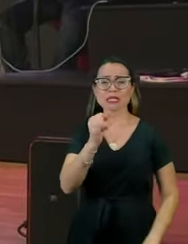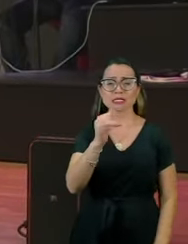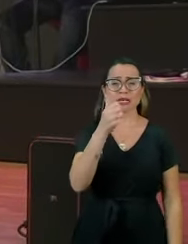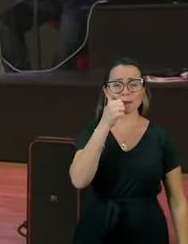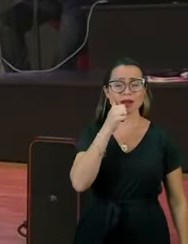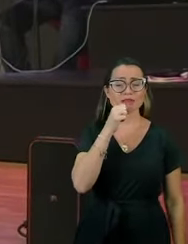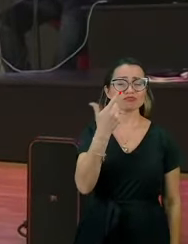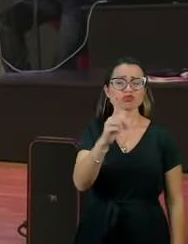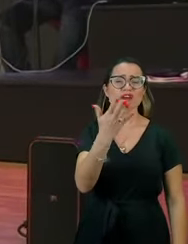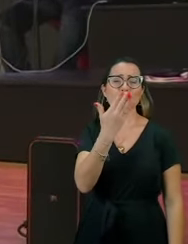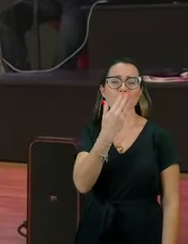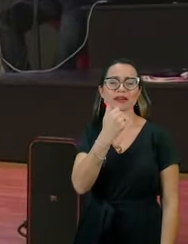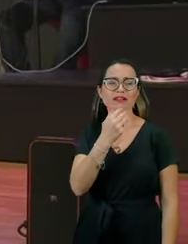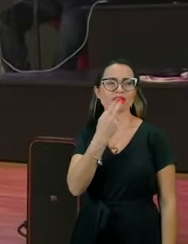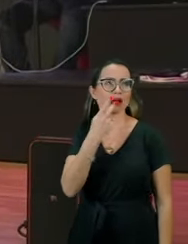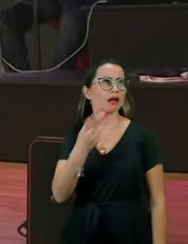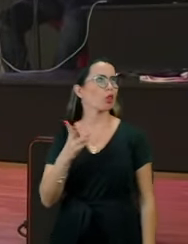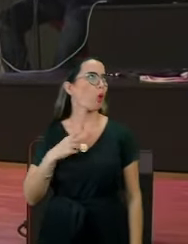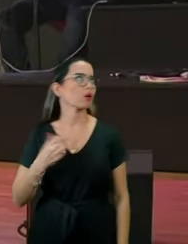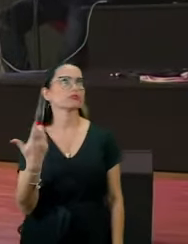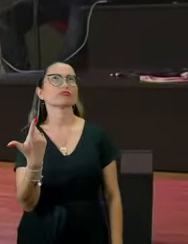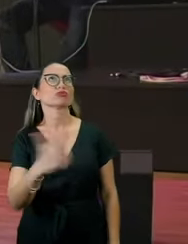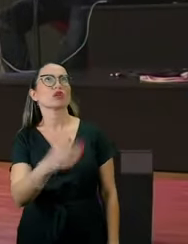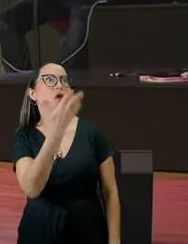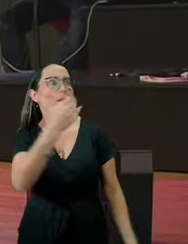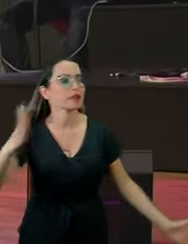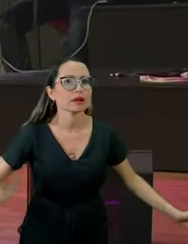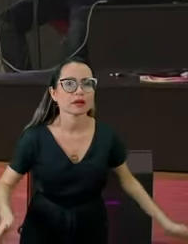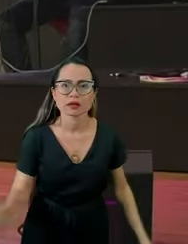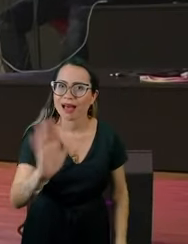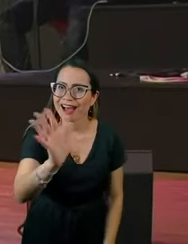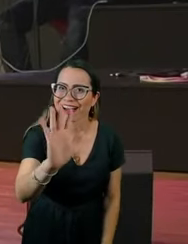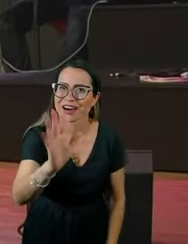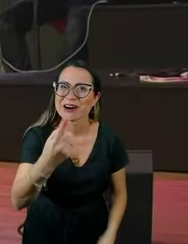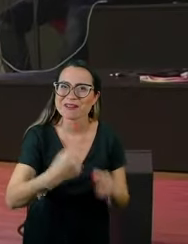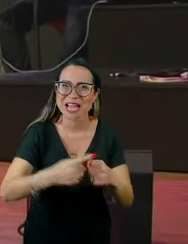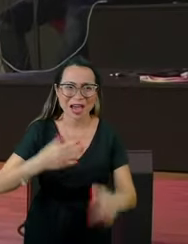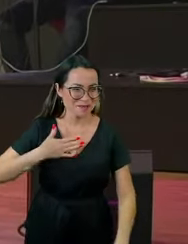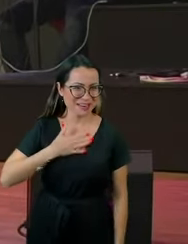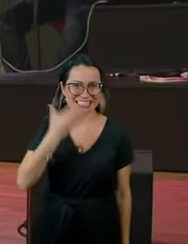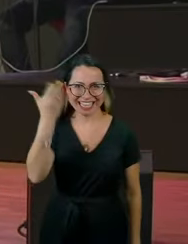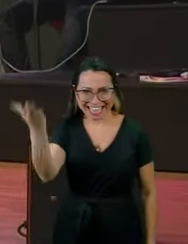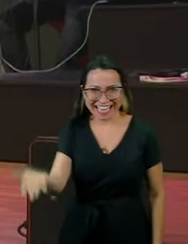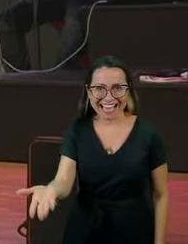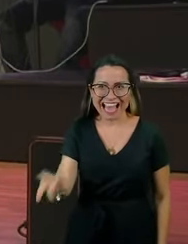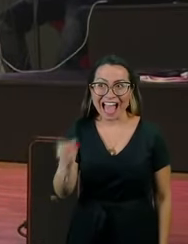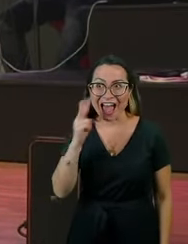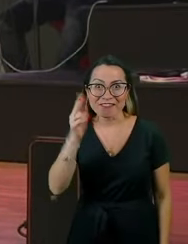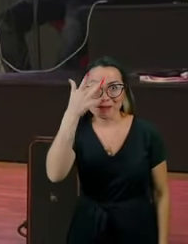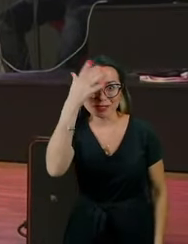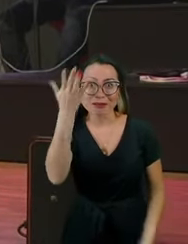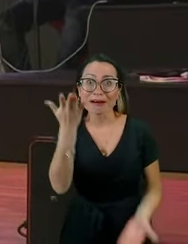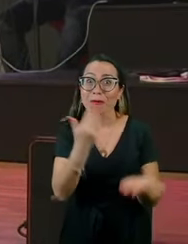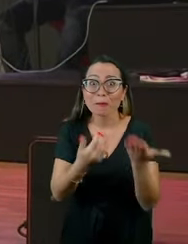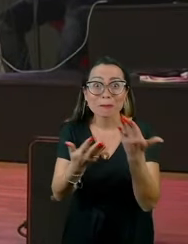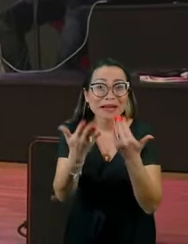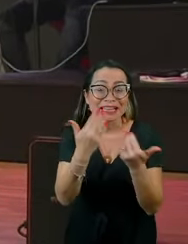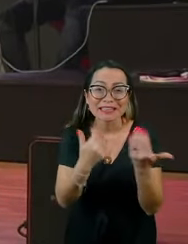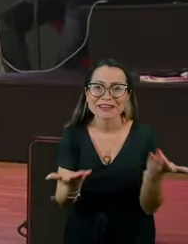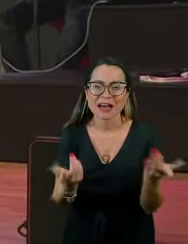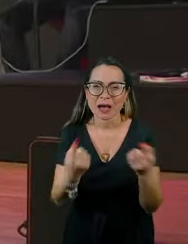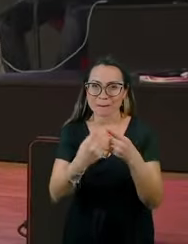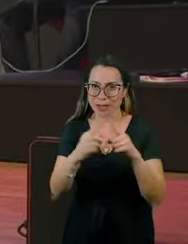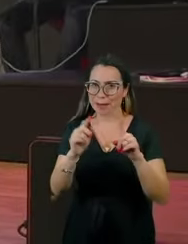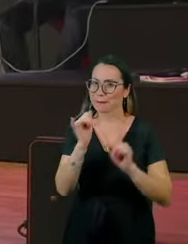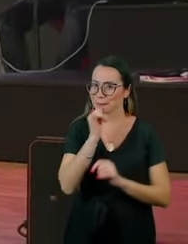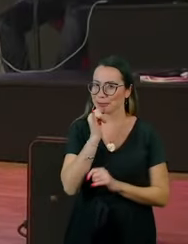mal. O prazer dela é ver as pessoas comendo. Mas o tubo rígido, não. O que não se